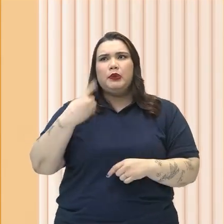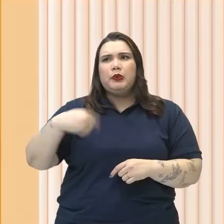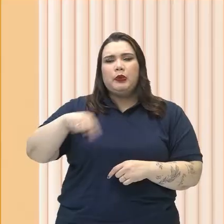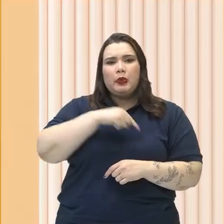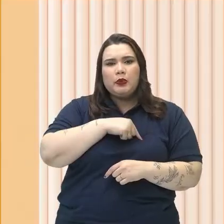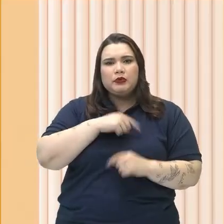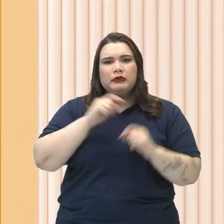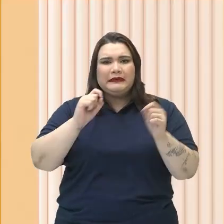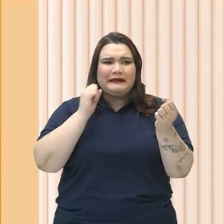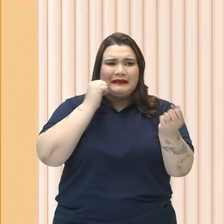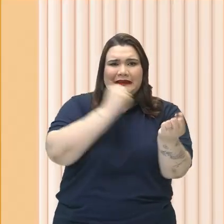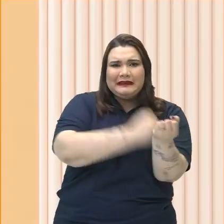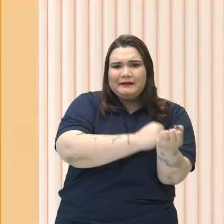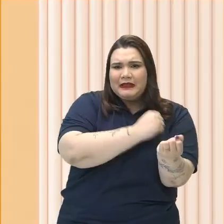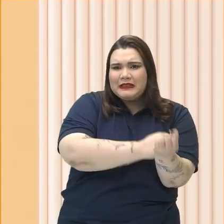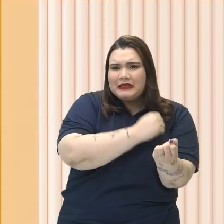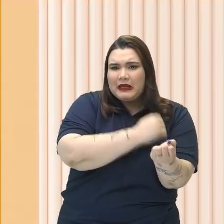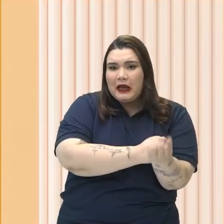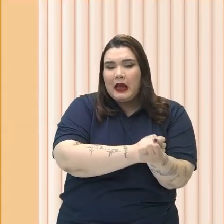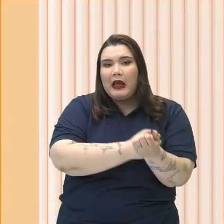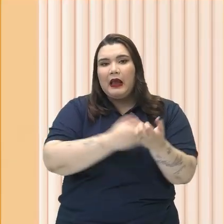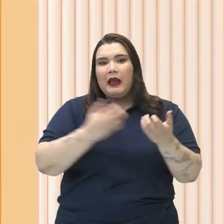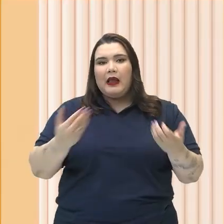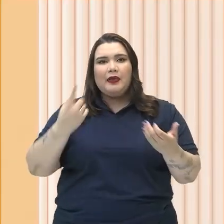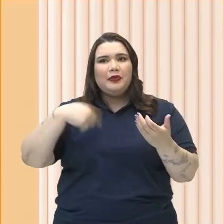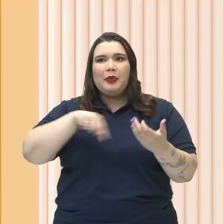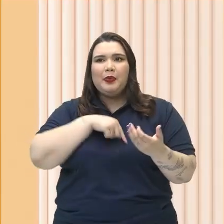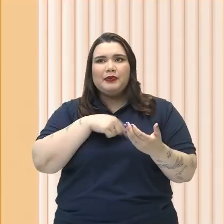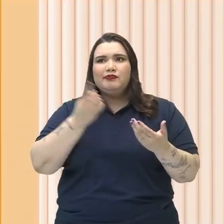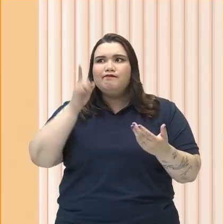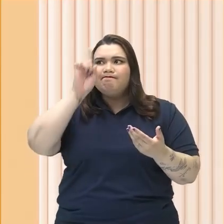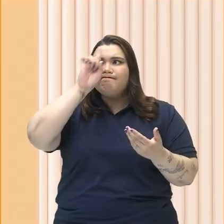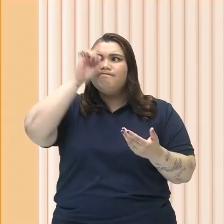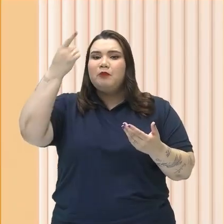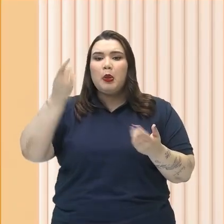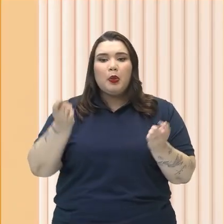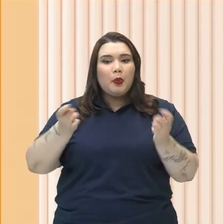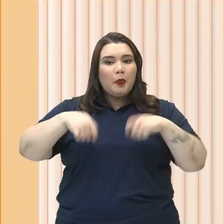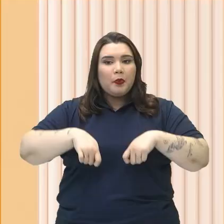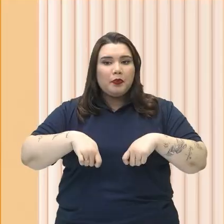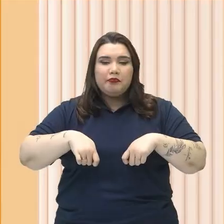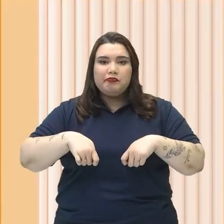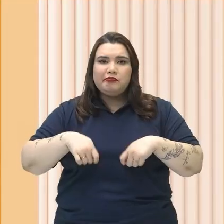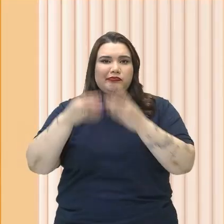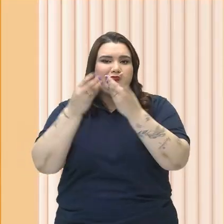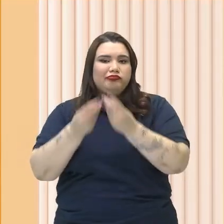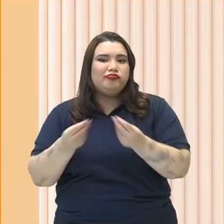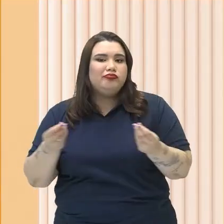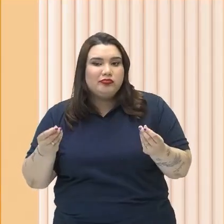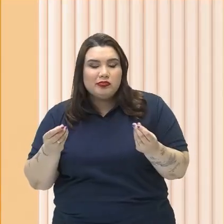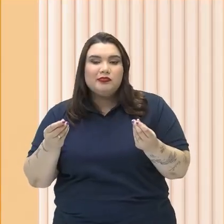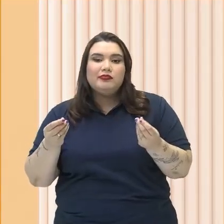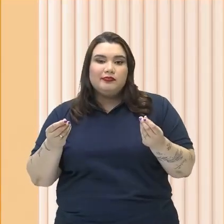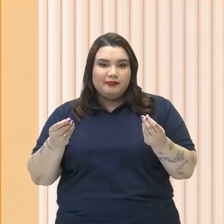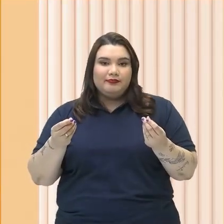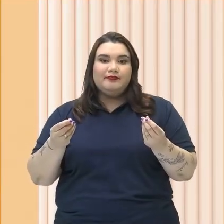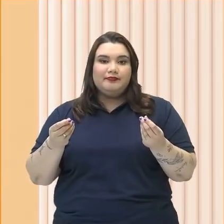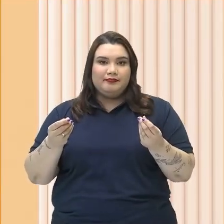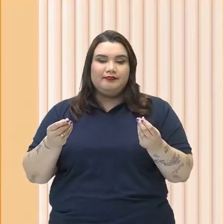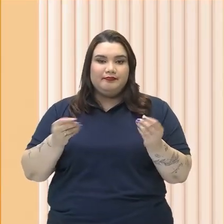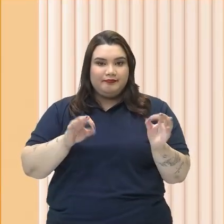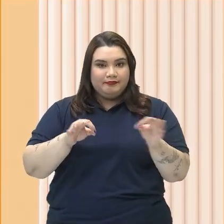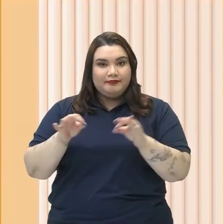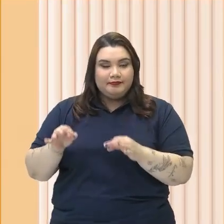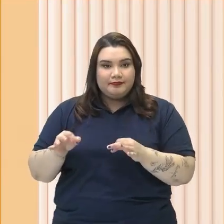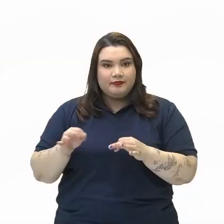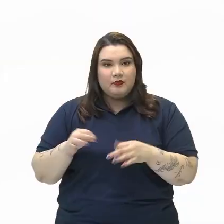muito viciadas nelas, a gente acaba perdendo essa nossa capacidade criativa, a nossa capacidade inventiva.